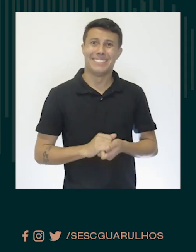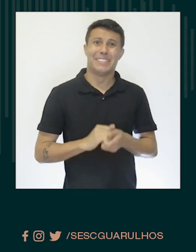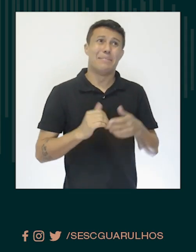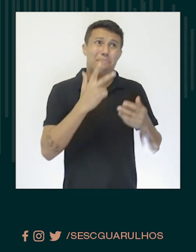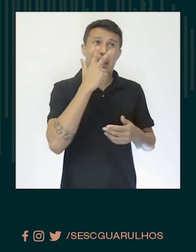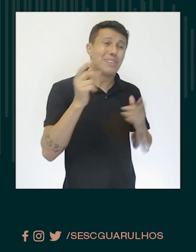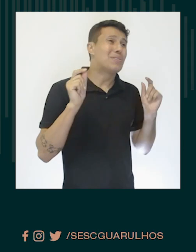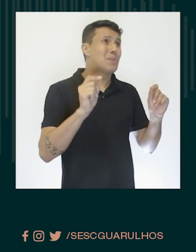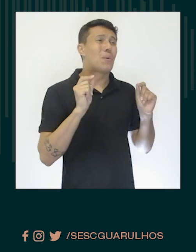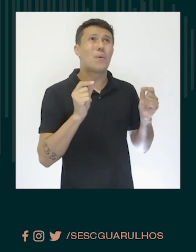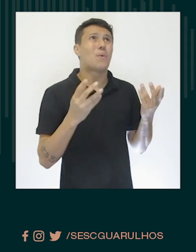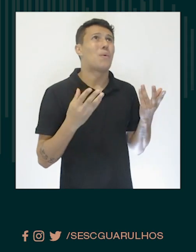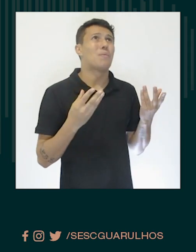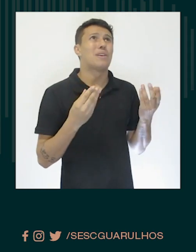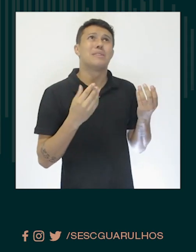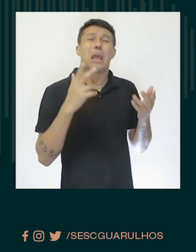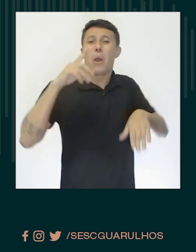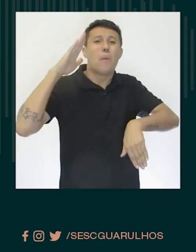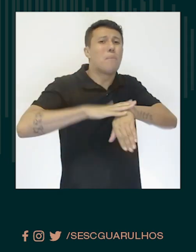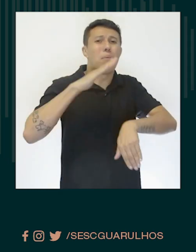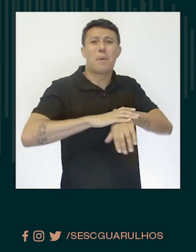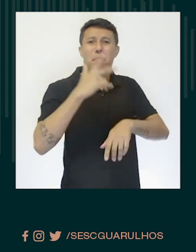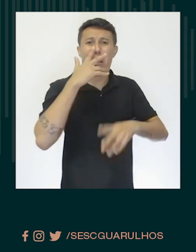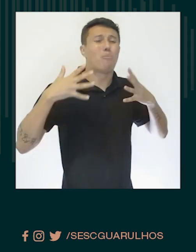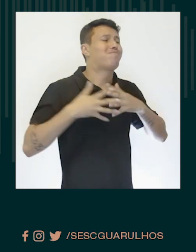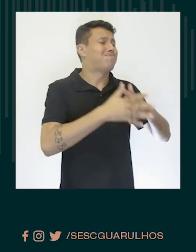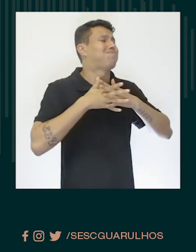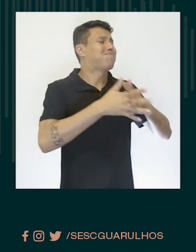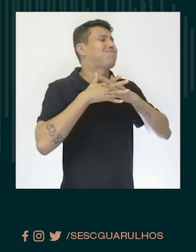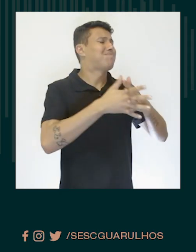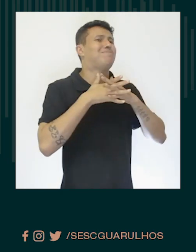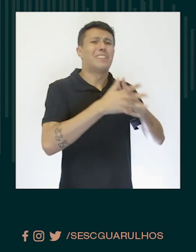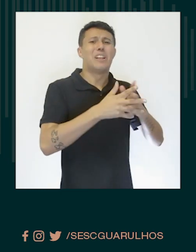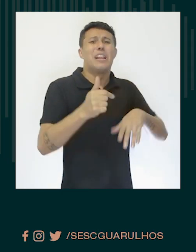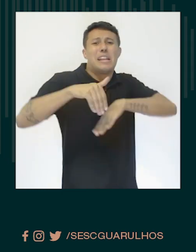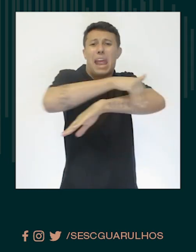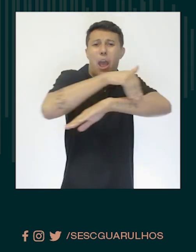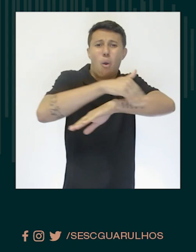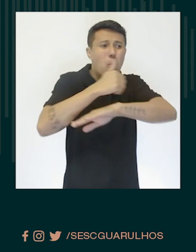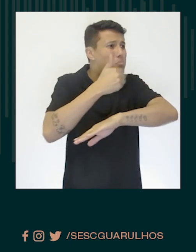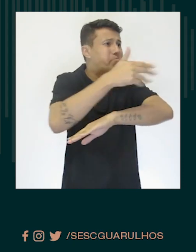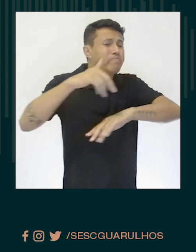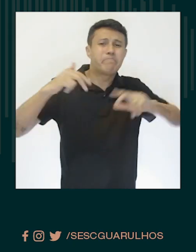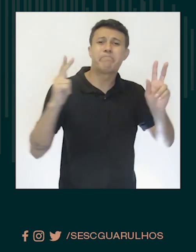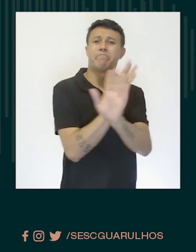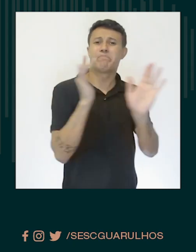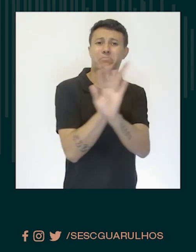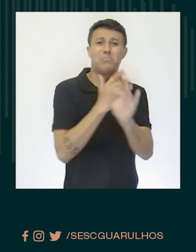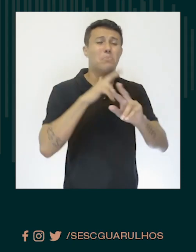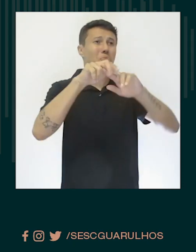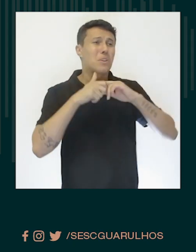no momento treta. Caramba, eu quero ficar na rua. Meu processo criativo é muito olhar as coisas,